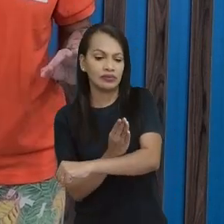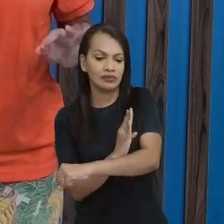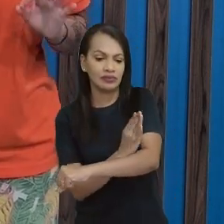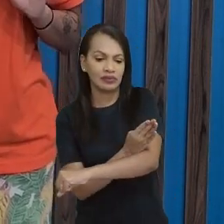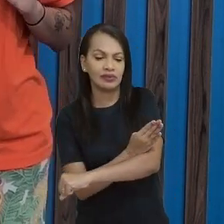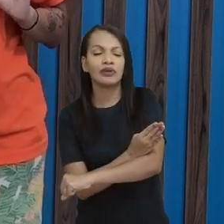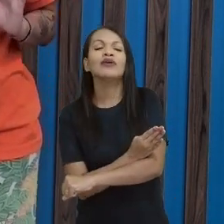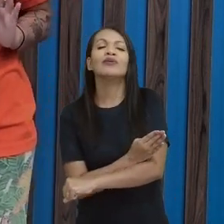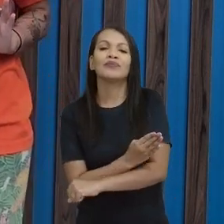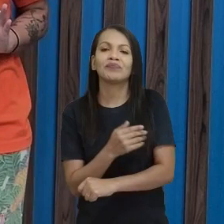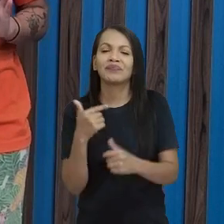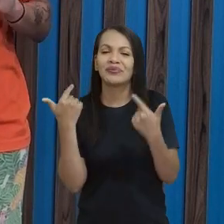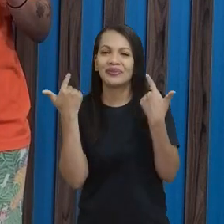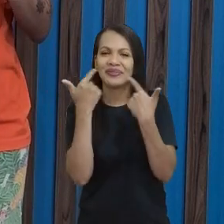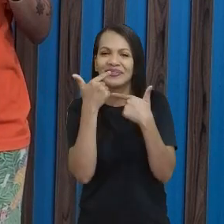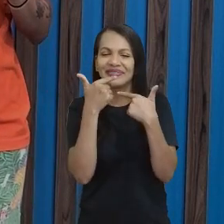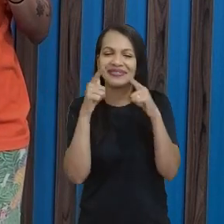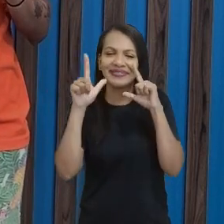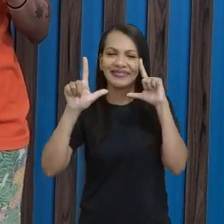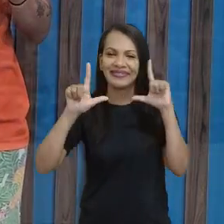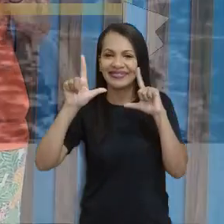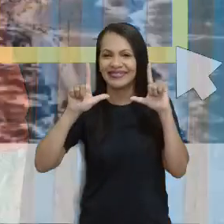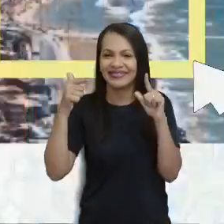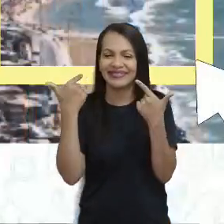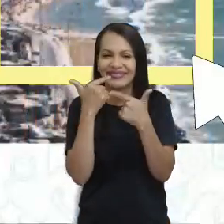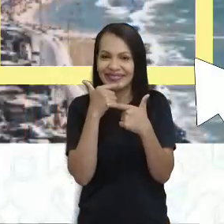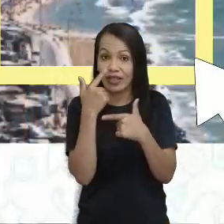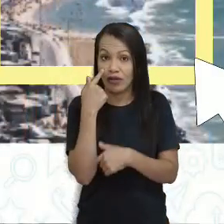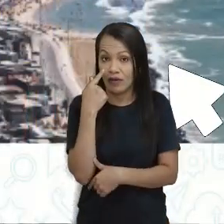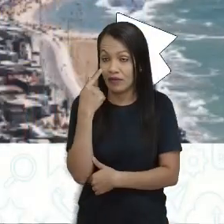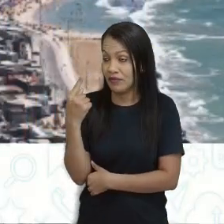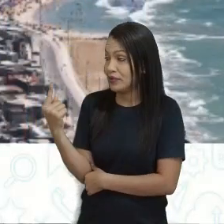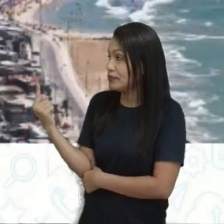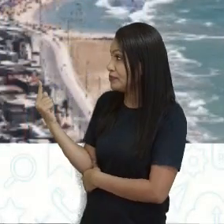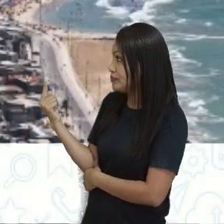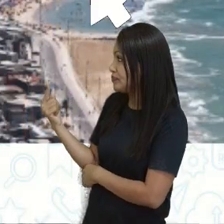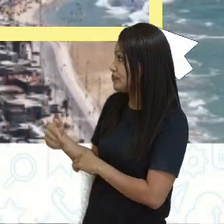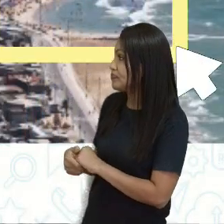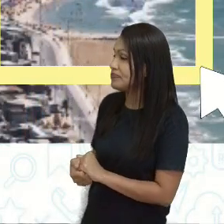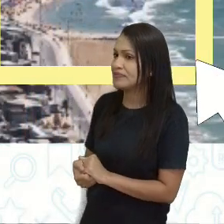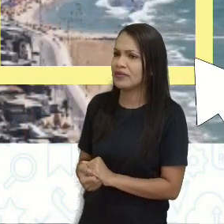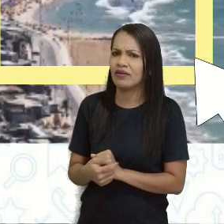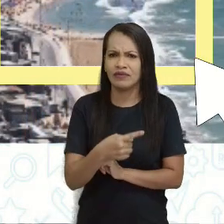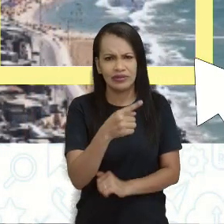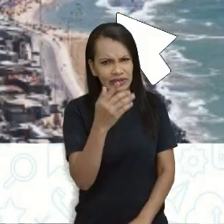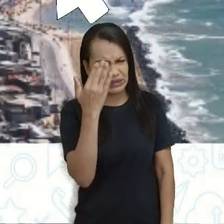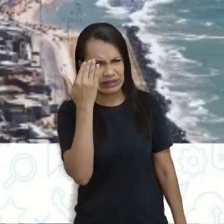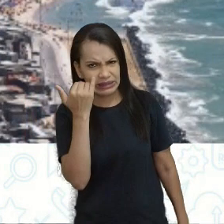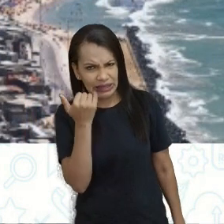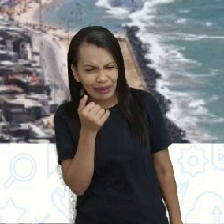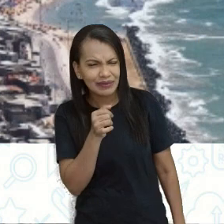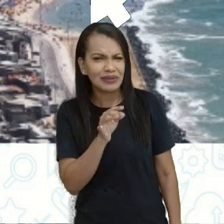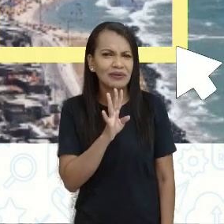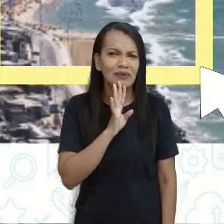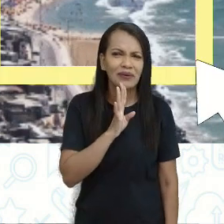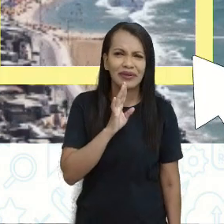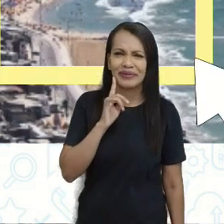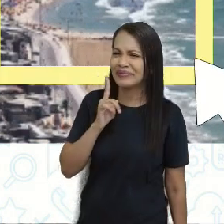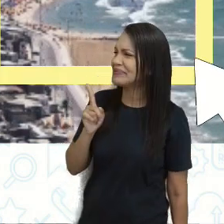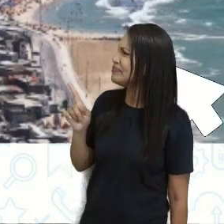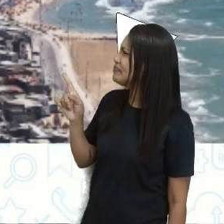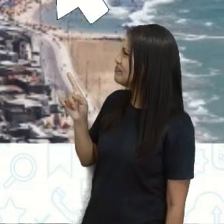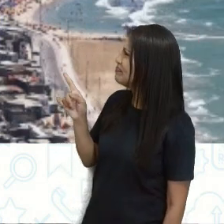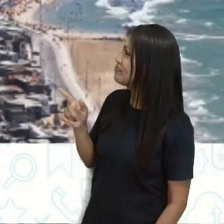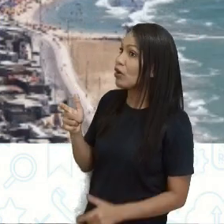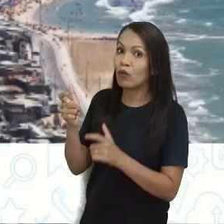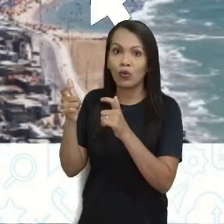memezinho, né, que tem na internet. E aí eu trago essa imagem, vejam só, em tela cheia. Será que vocês sabem, conhecem esse